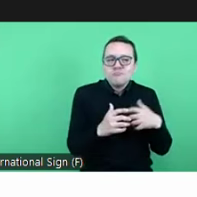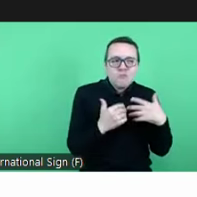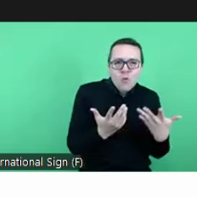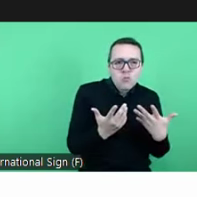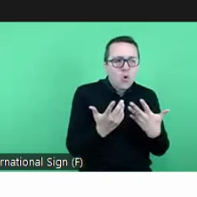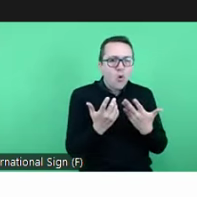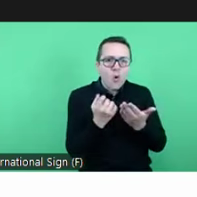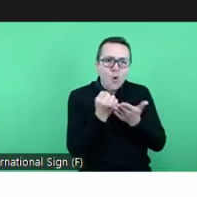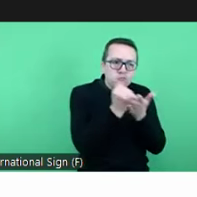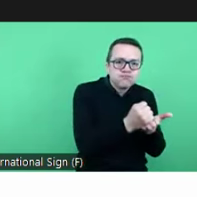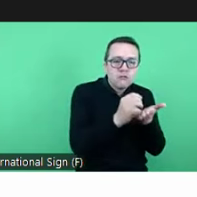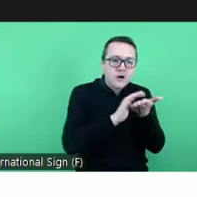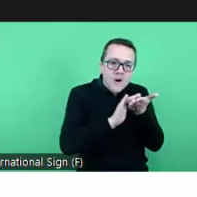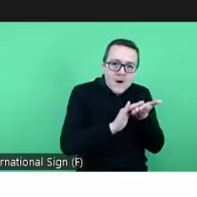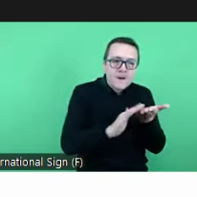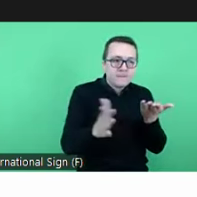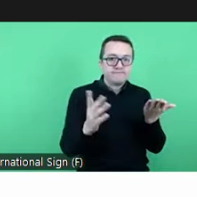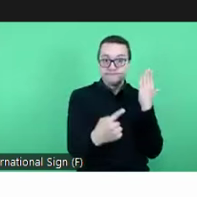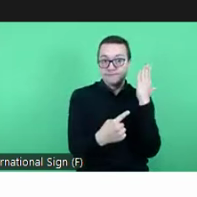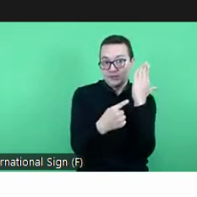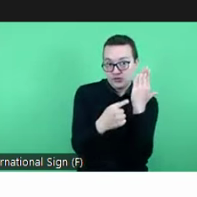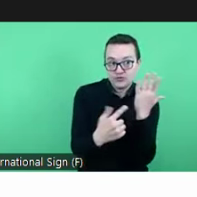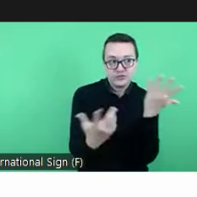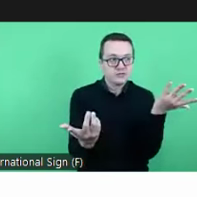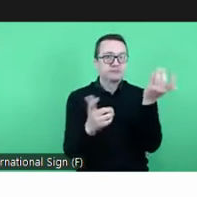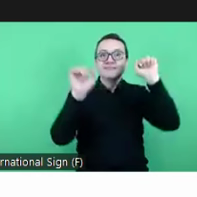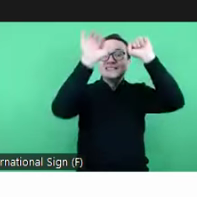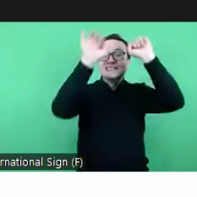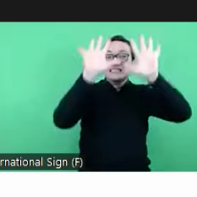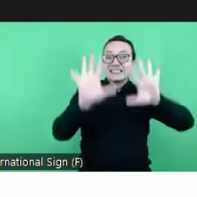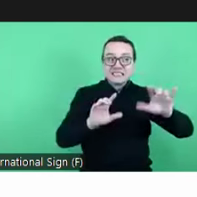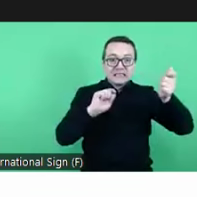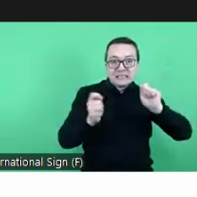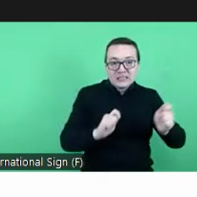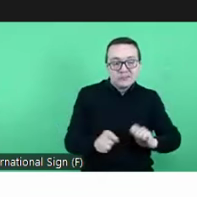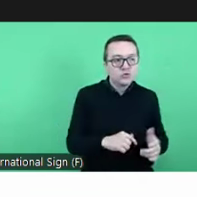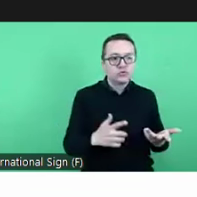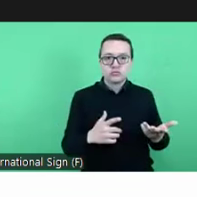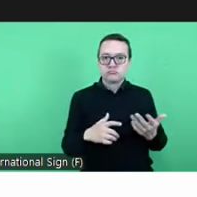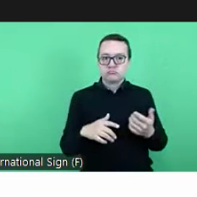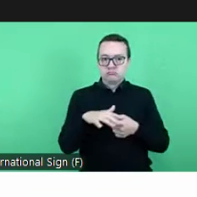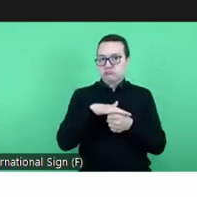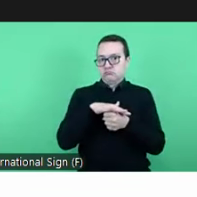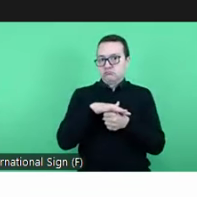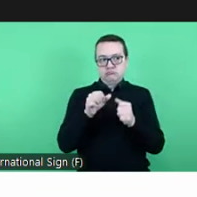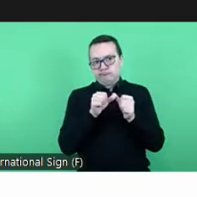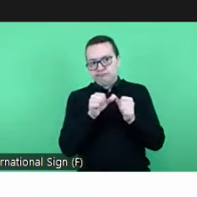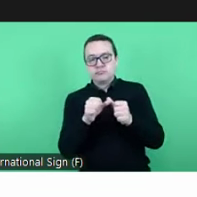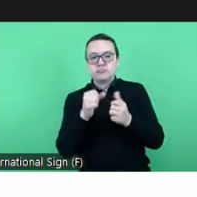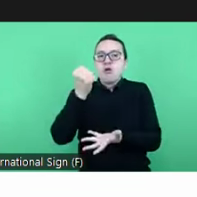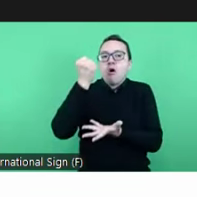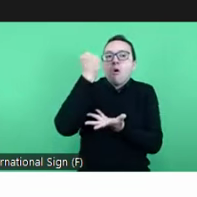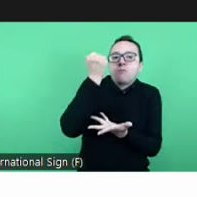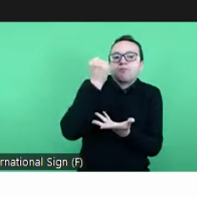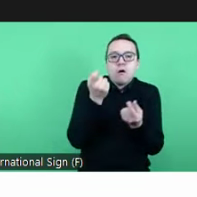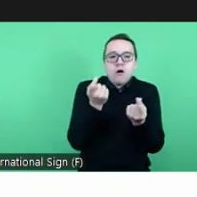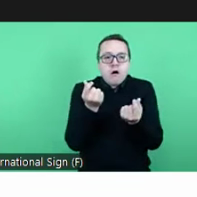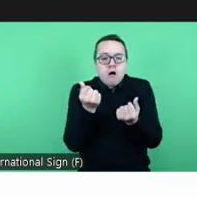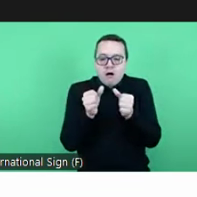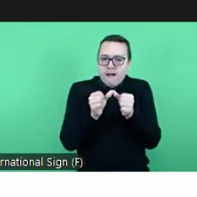issue. climáticas, The impact of da sustentabilidade technology, fiscal, sanitary measures, climate change, enfim,